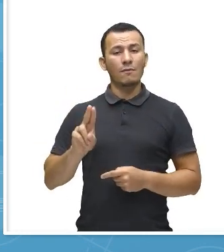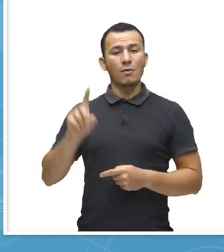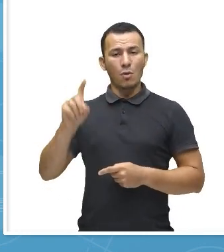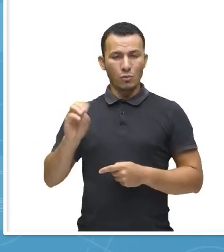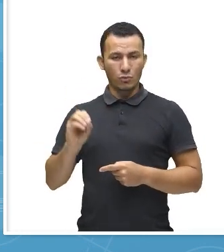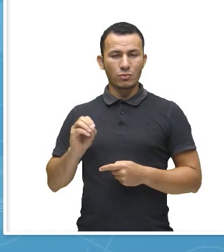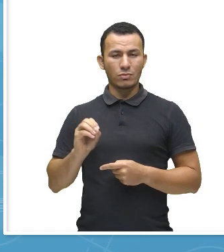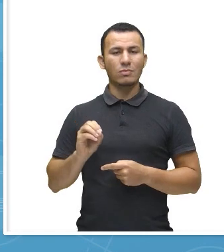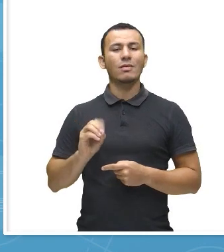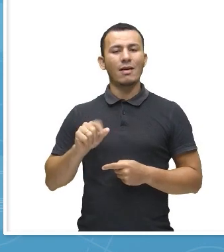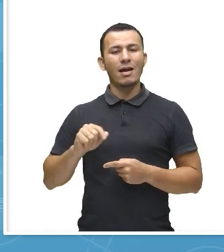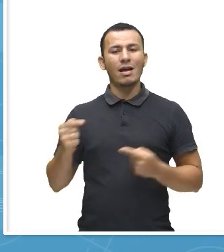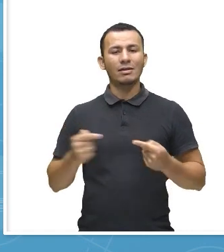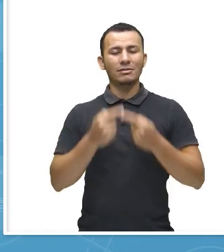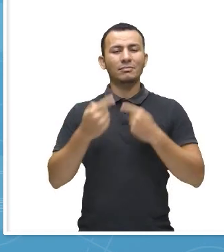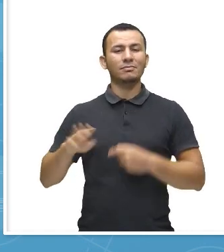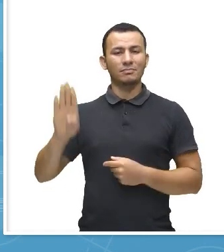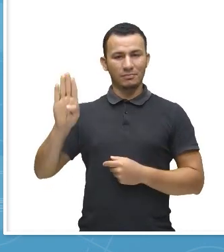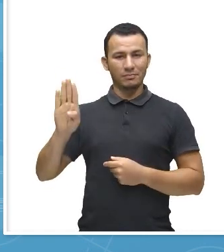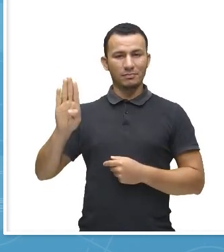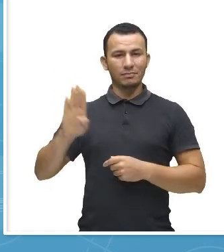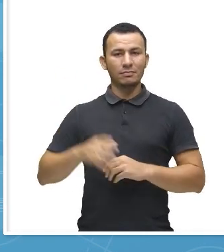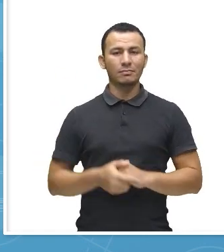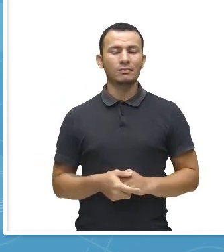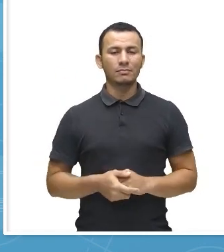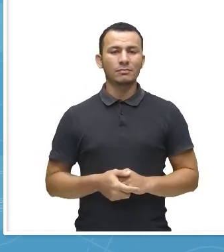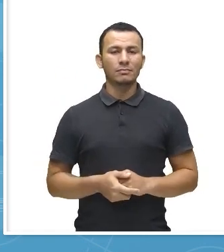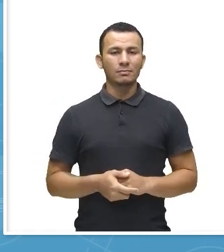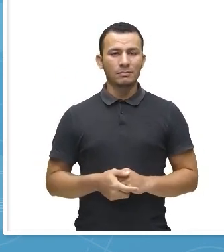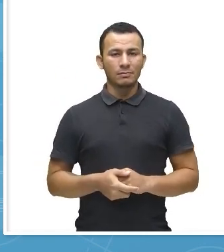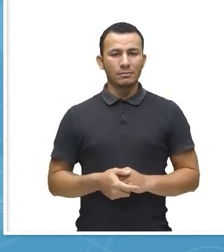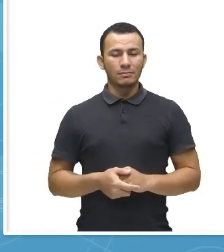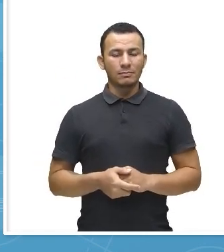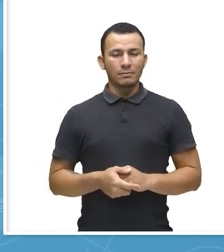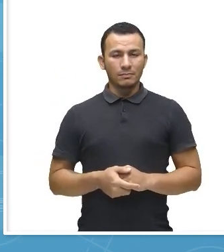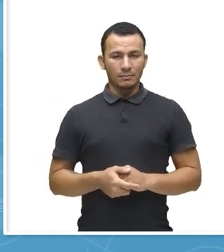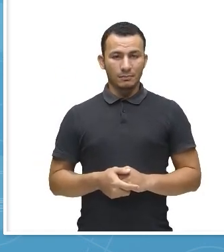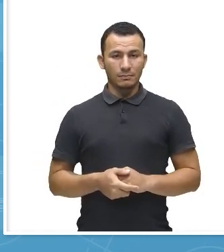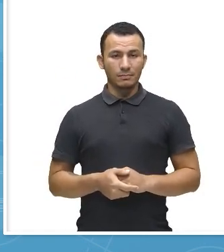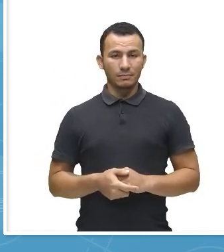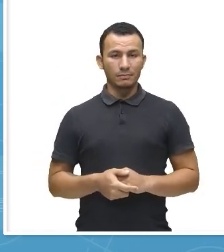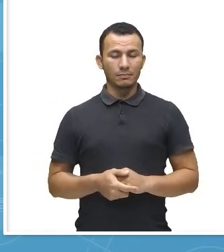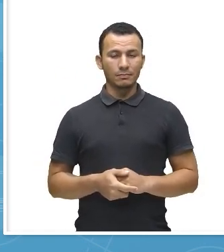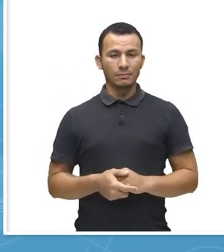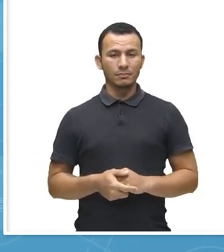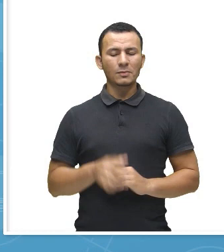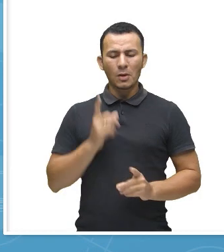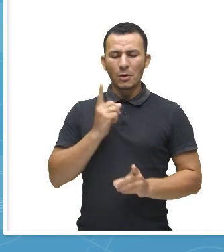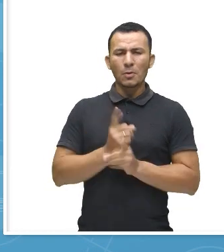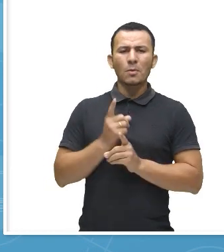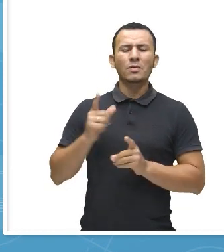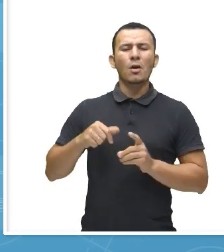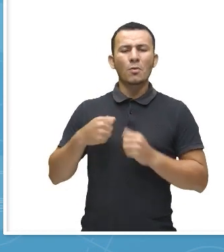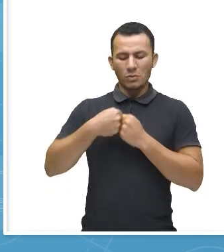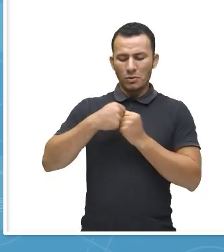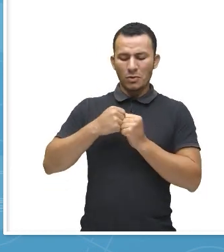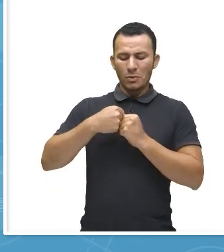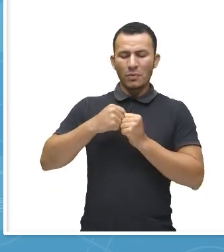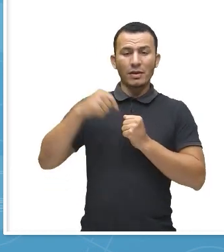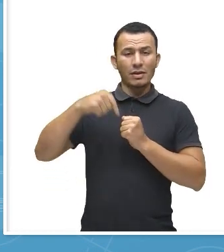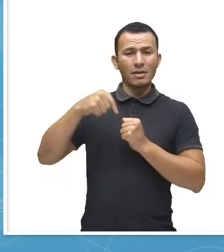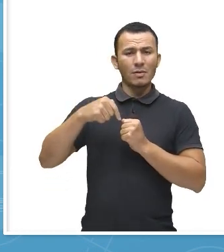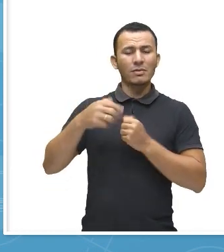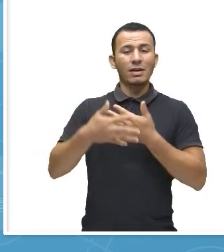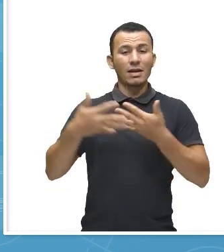Letra B, a caneta está falhando. Aqui, agora sim. Encontrado nos tendões,